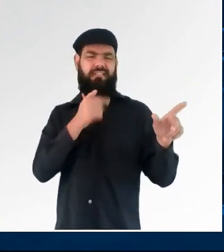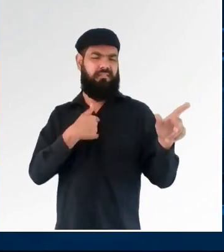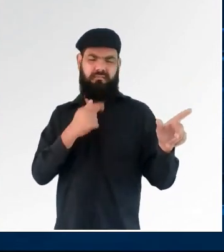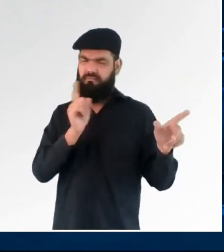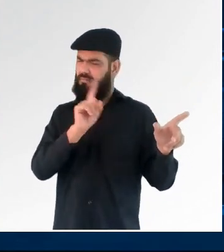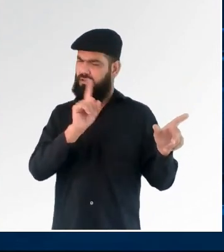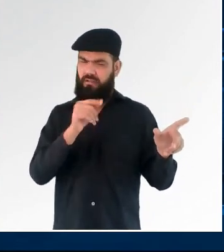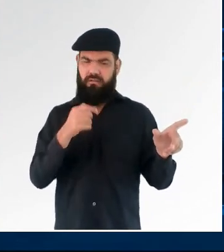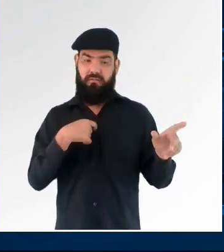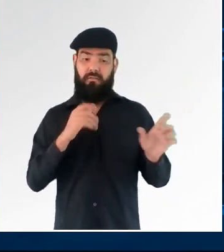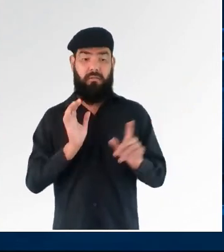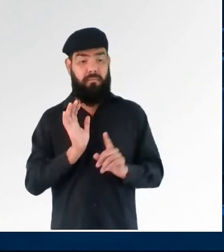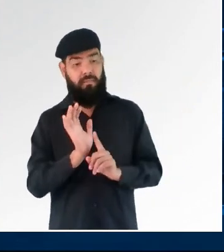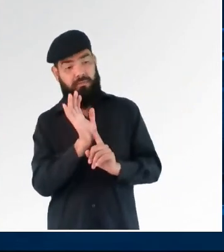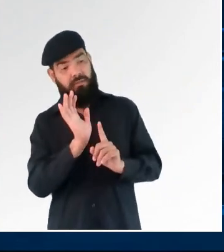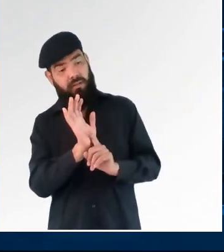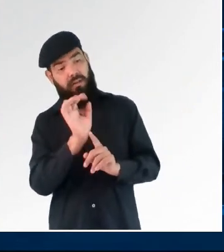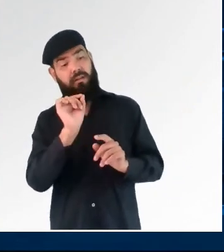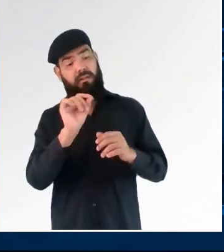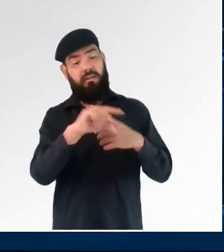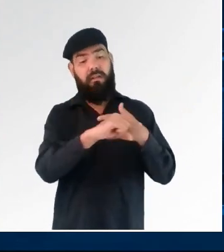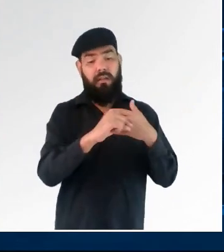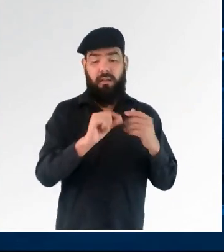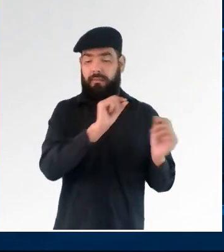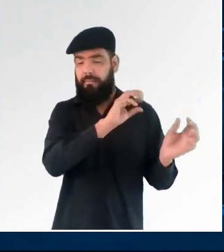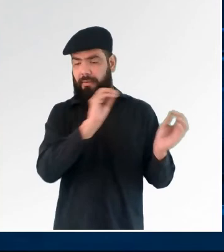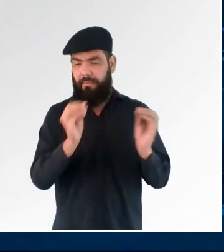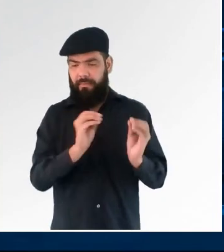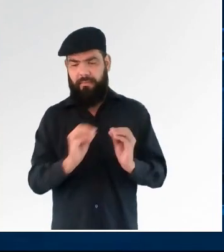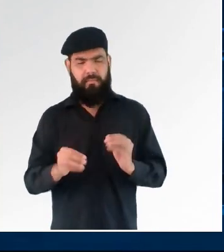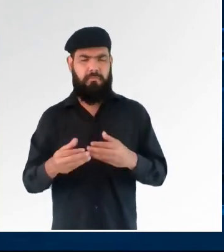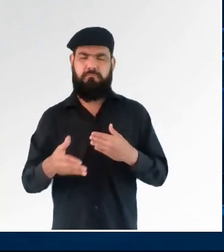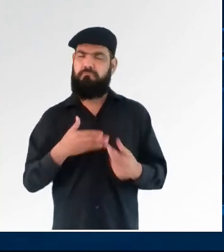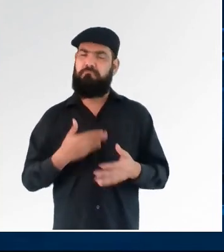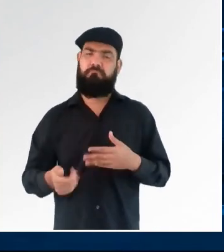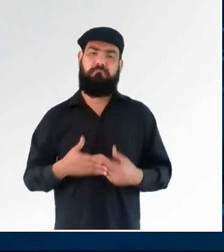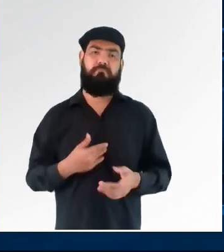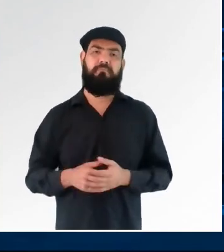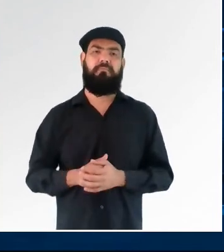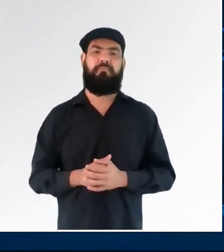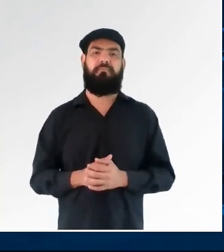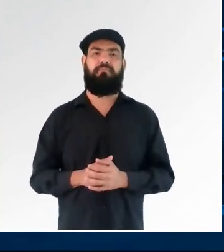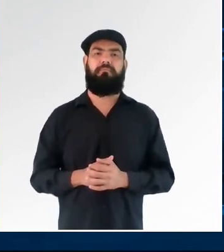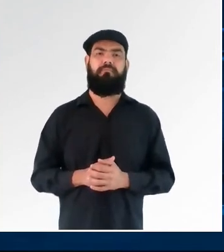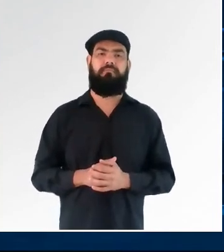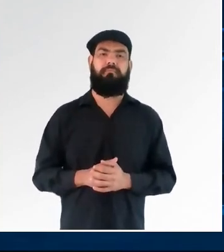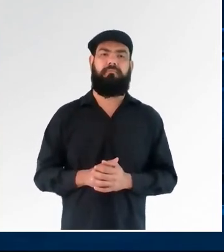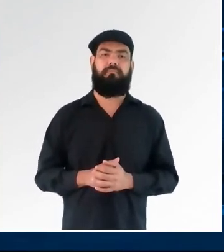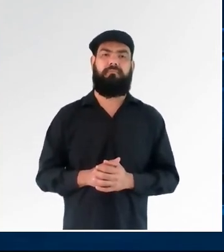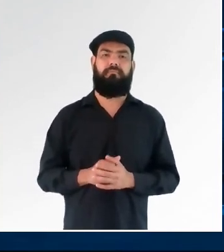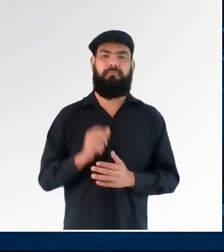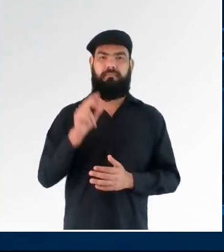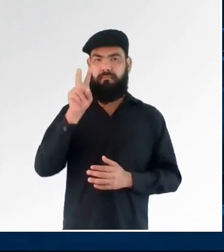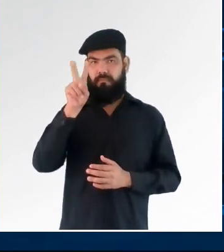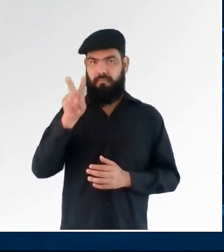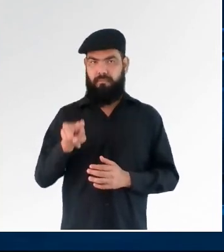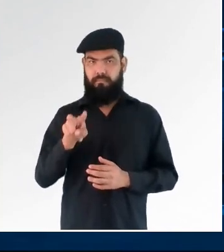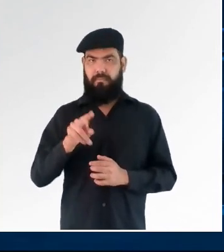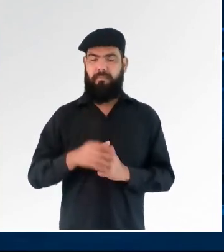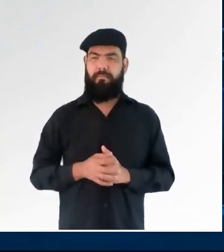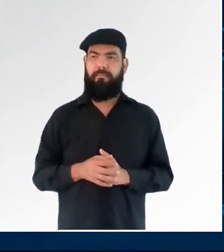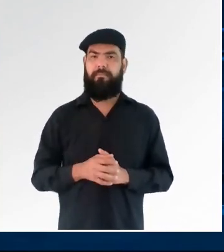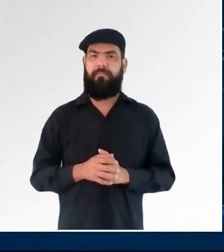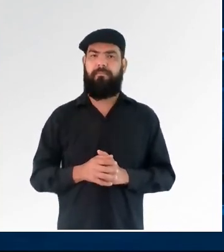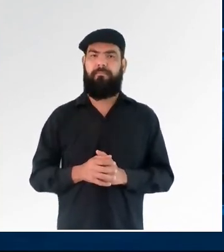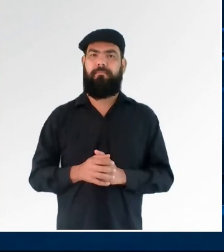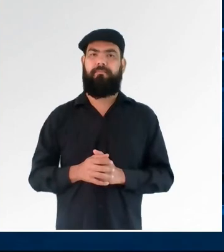o autor, dizer o que é, por mais famoso que ele seja. No planejamento, considere também o veículo e o objetivo a ser